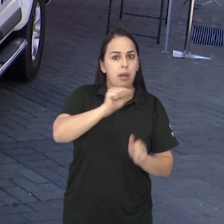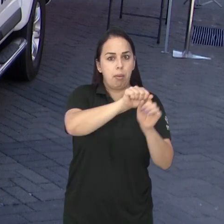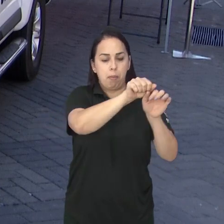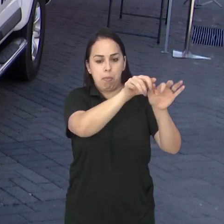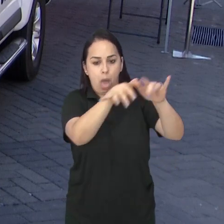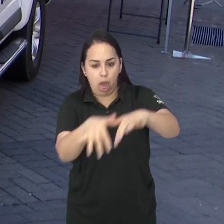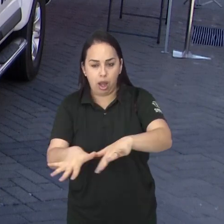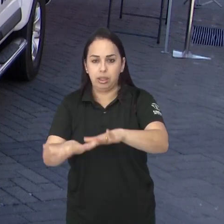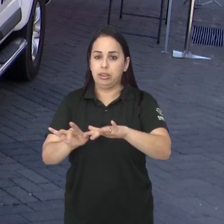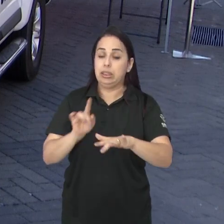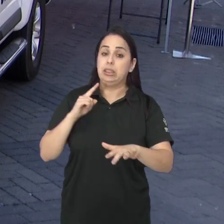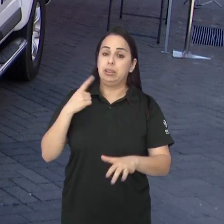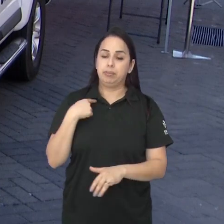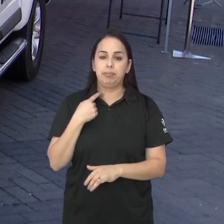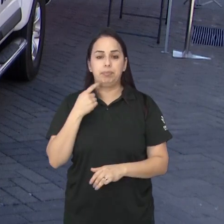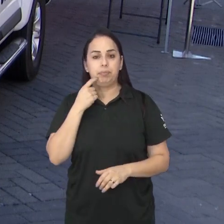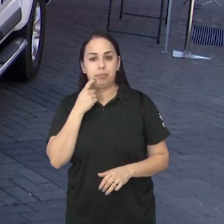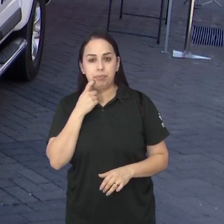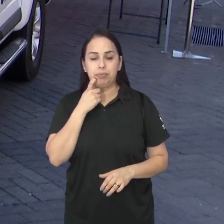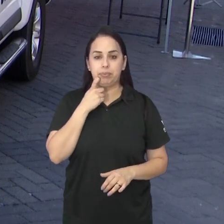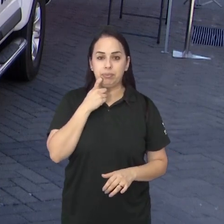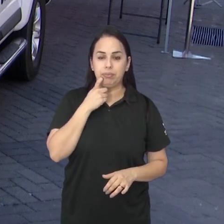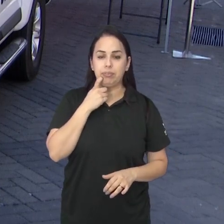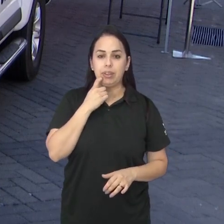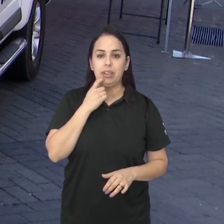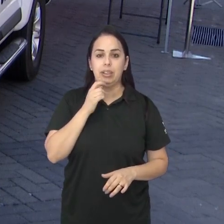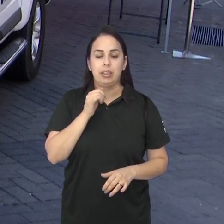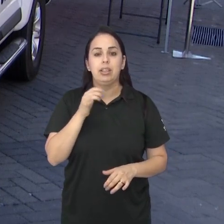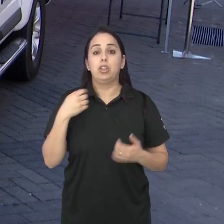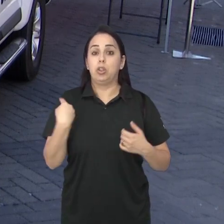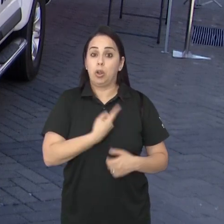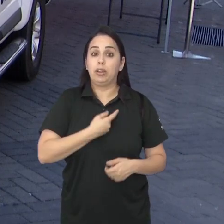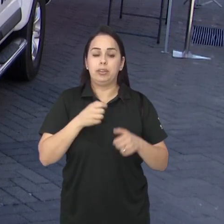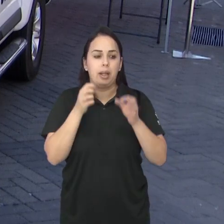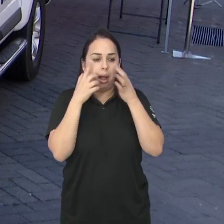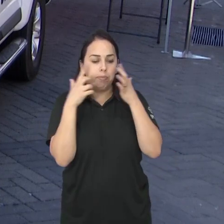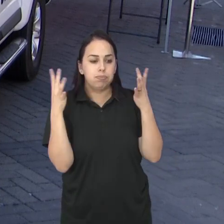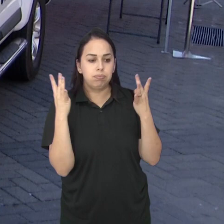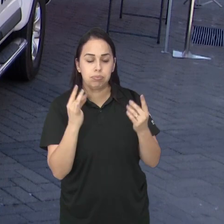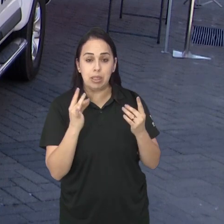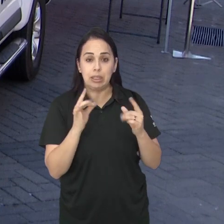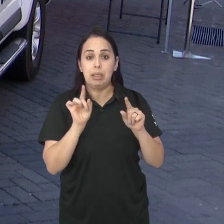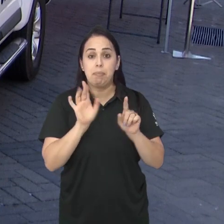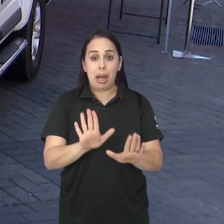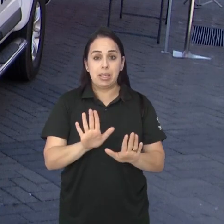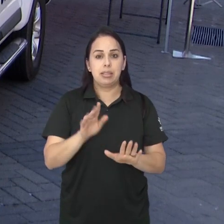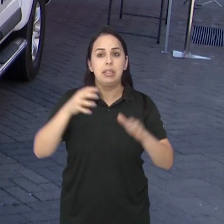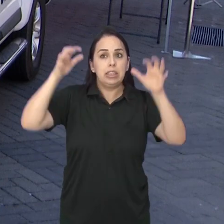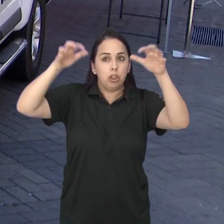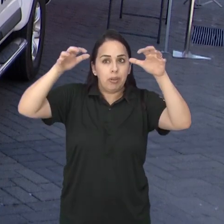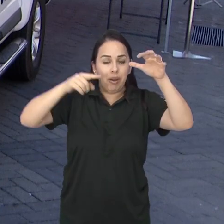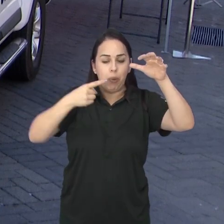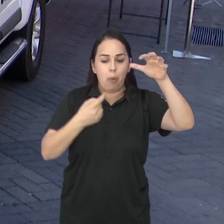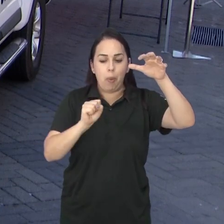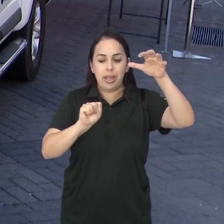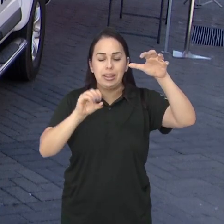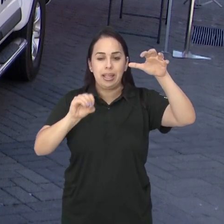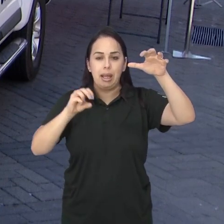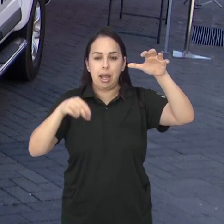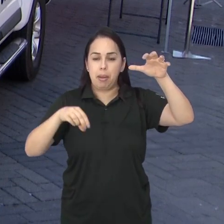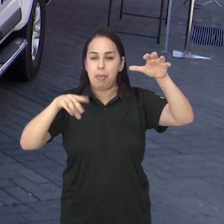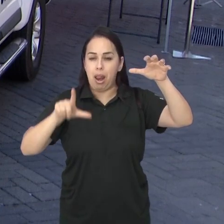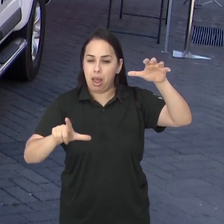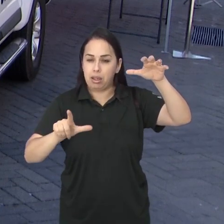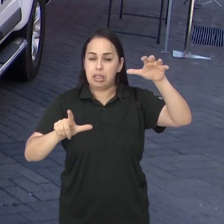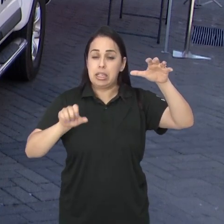escorregamento, por exemplo, o nosso índice, até num estado de atenção, é até 80 milímetros. Chegou a esse